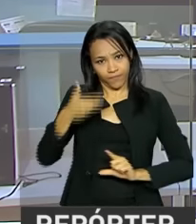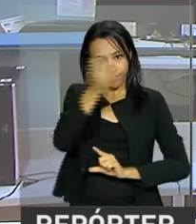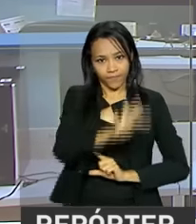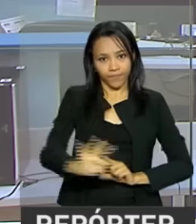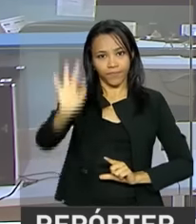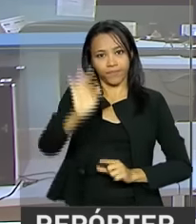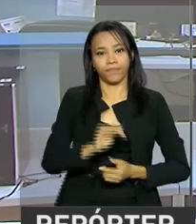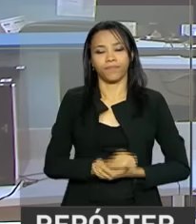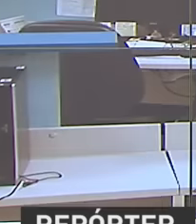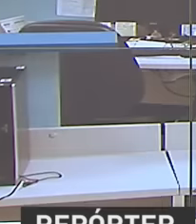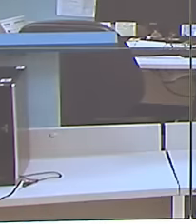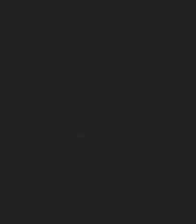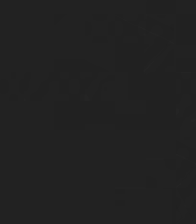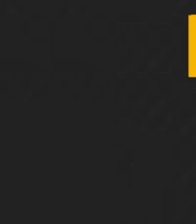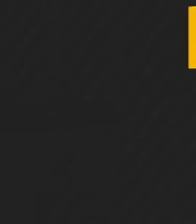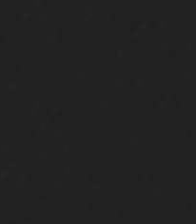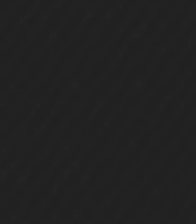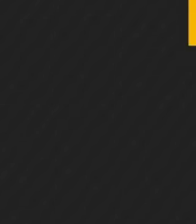Governo